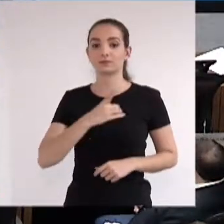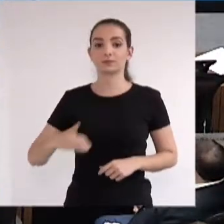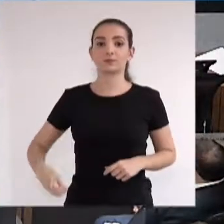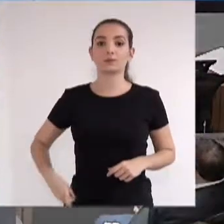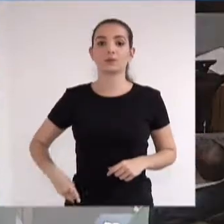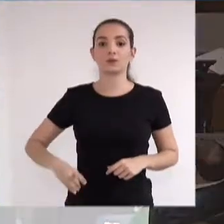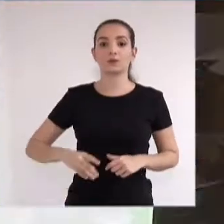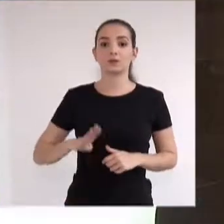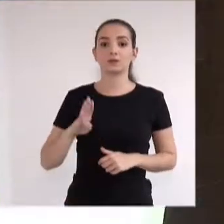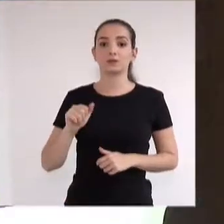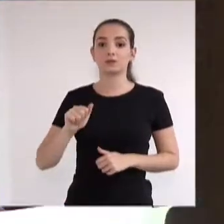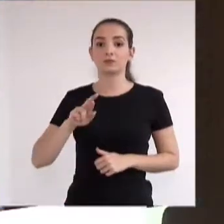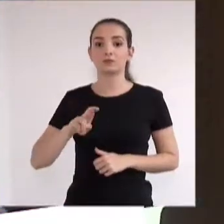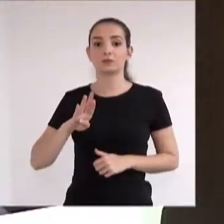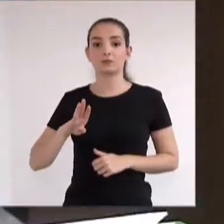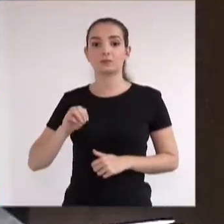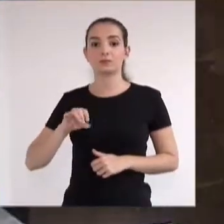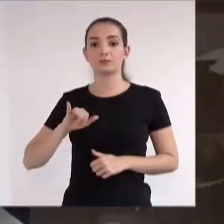Deputado Barbosinha.